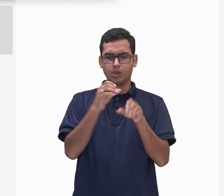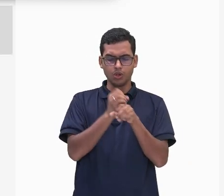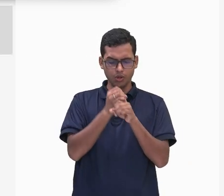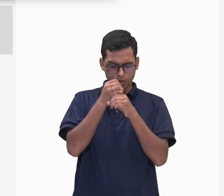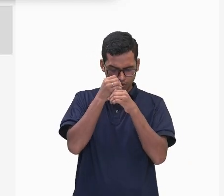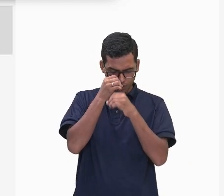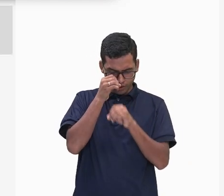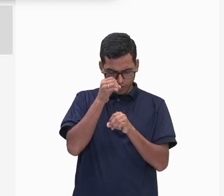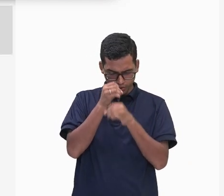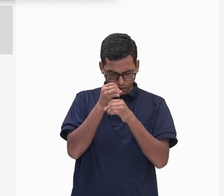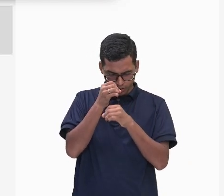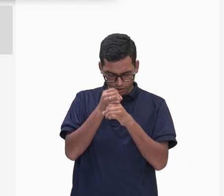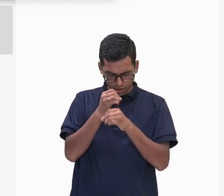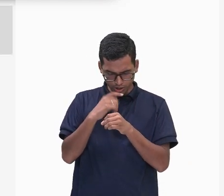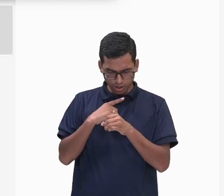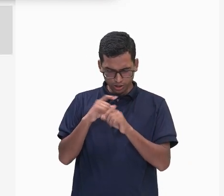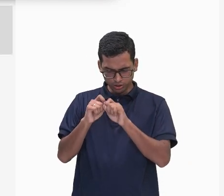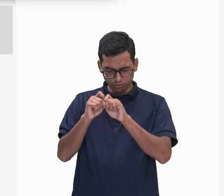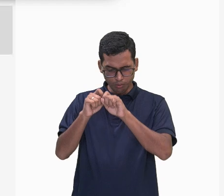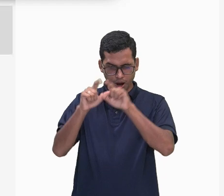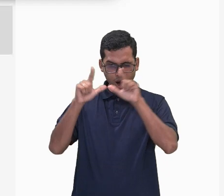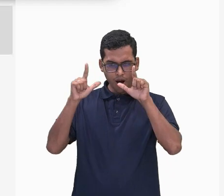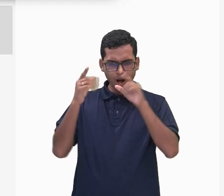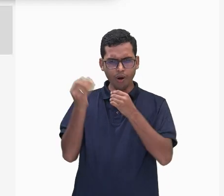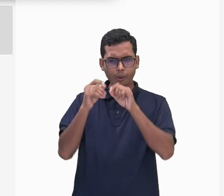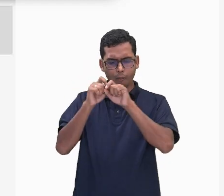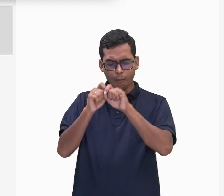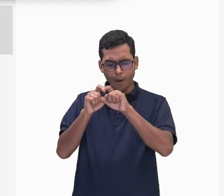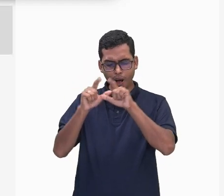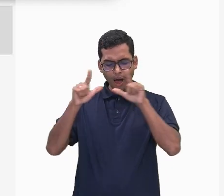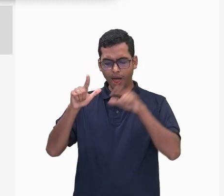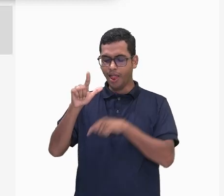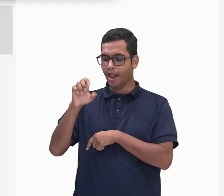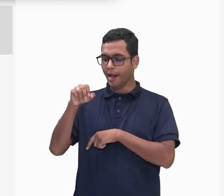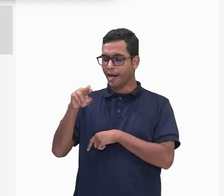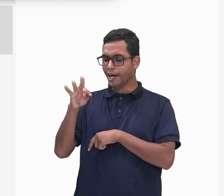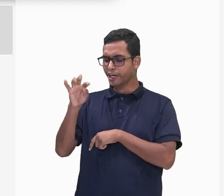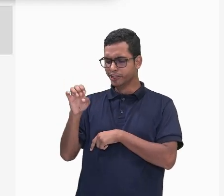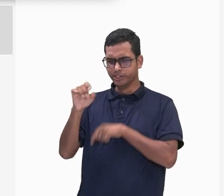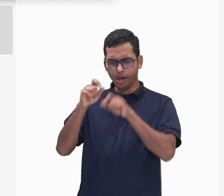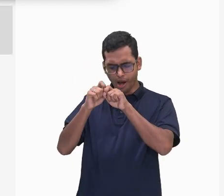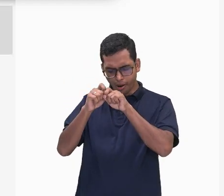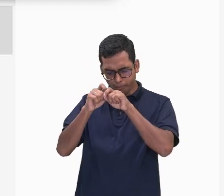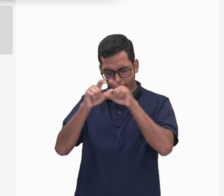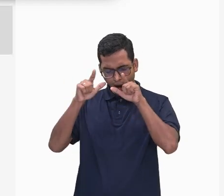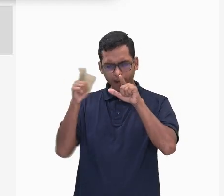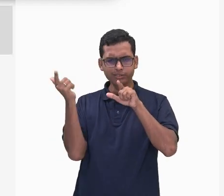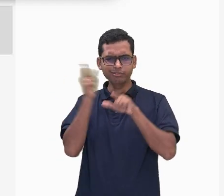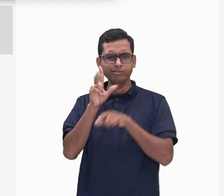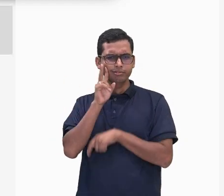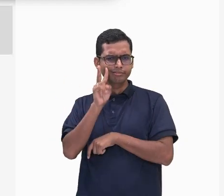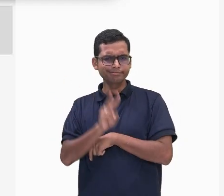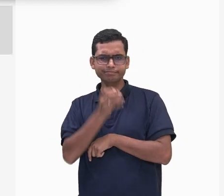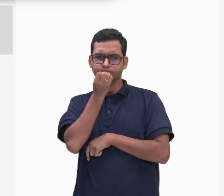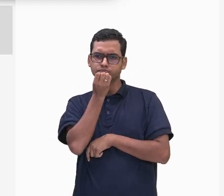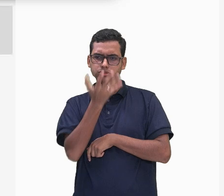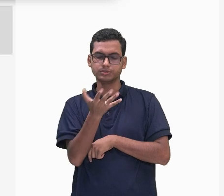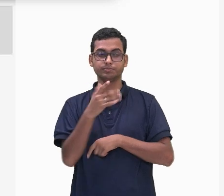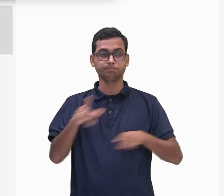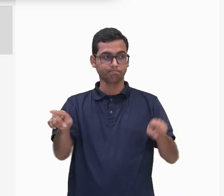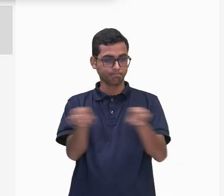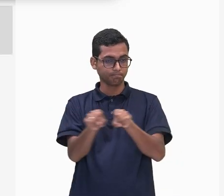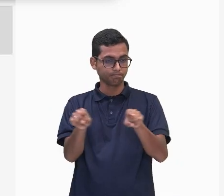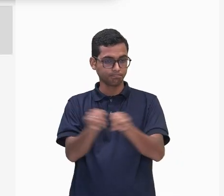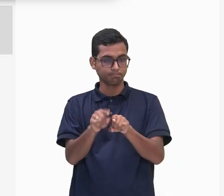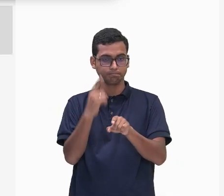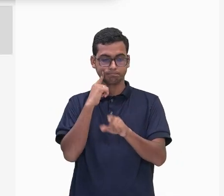essa lente de aumento que torna possível observar o que está presente aí nessa lâmina. Tá? Então, a gente vai observar